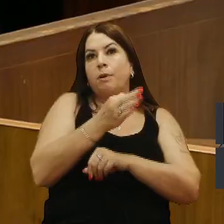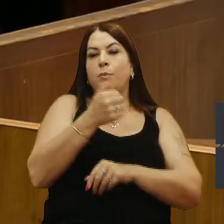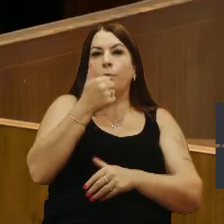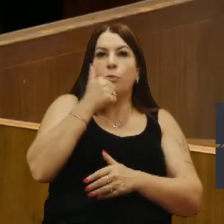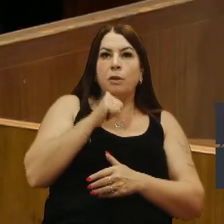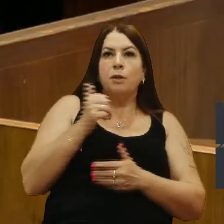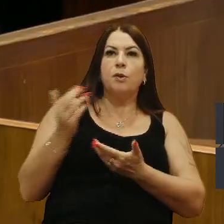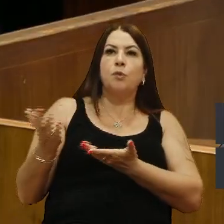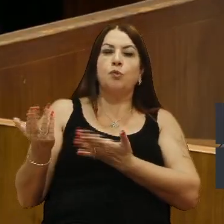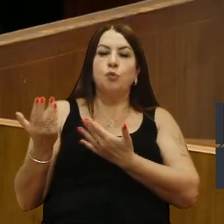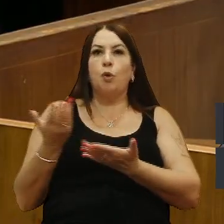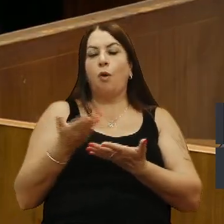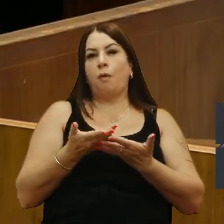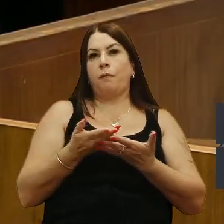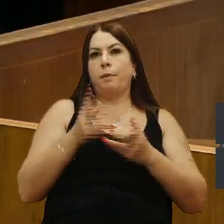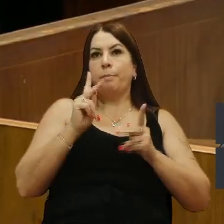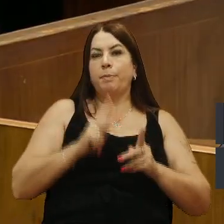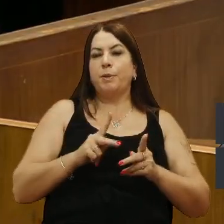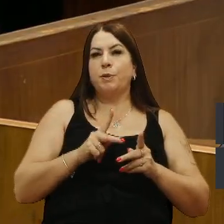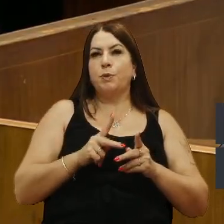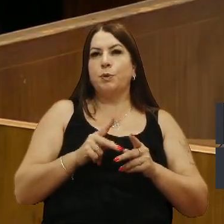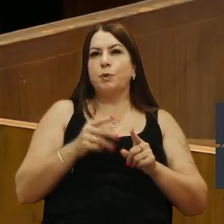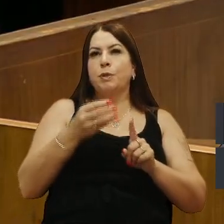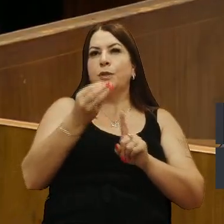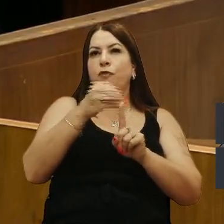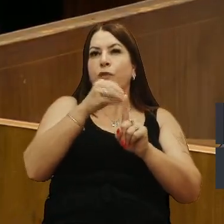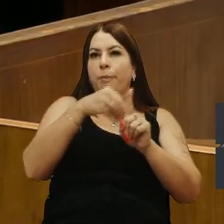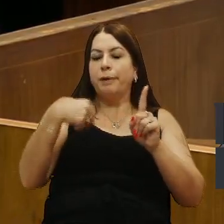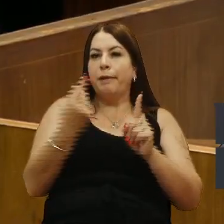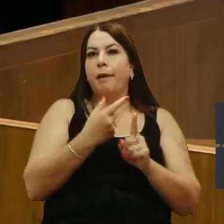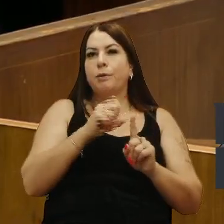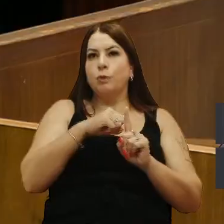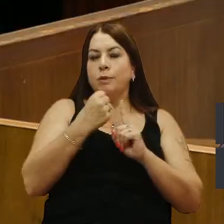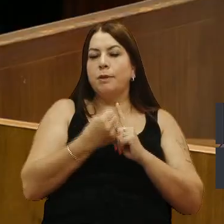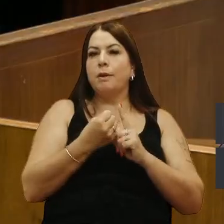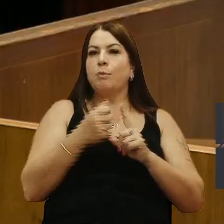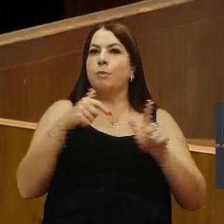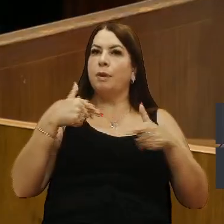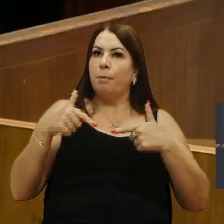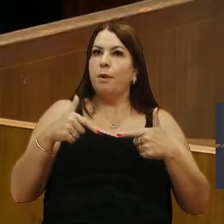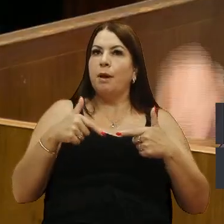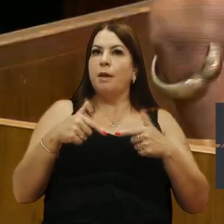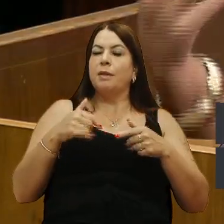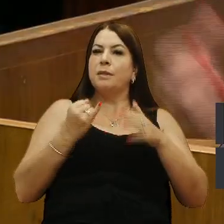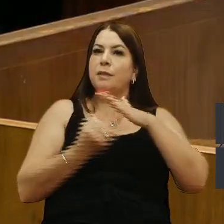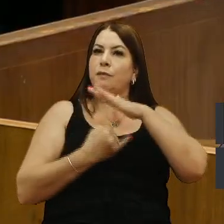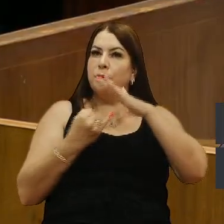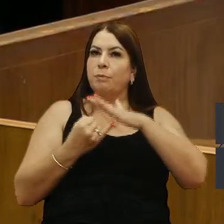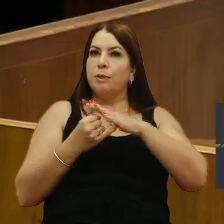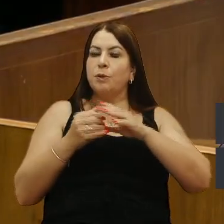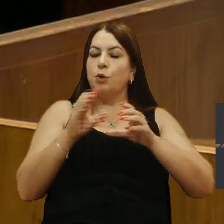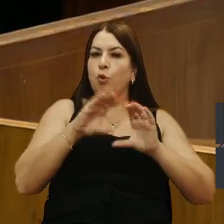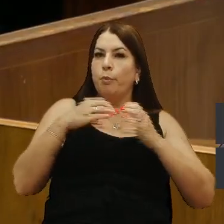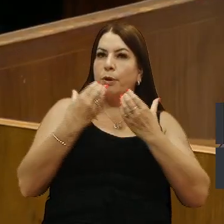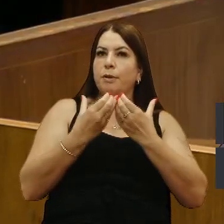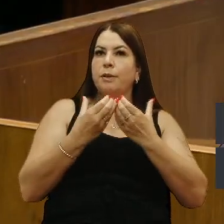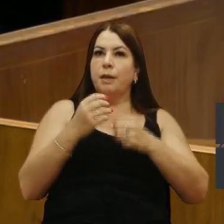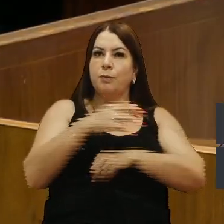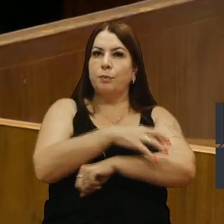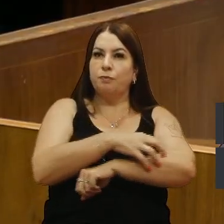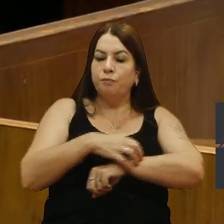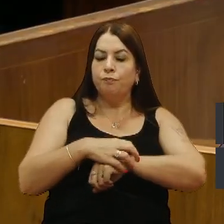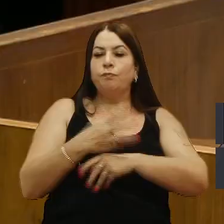mulheres, jovens, pessoas em situação de vulnerabilidade, trabalhadores informais e as comunidades da